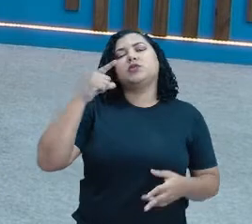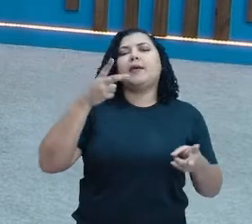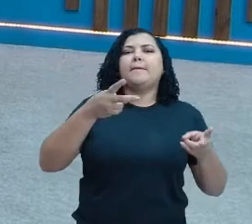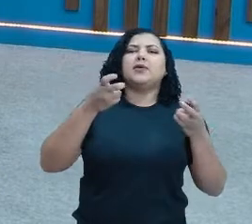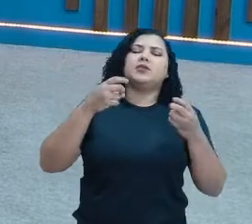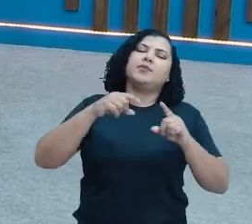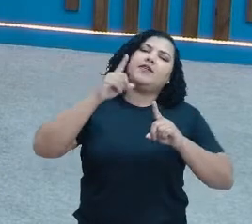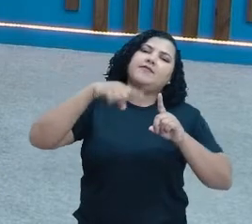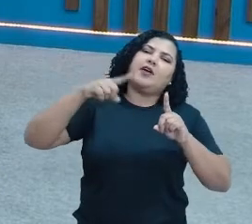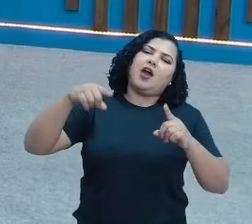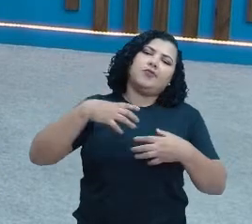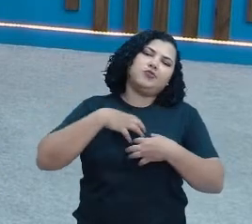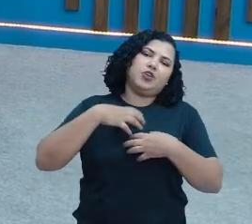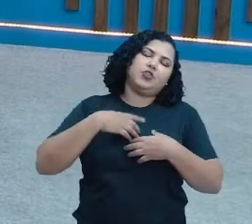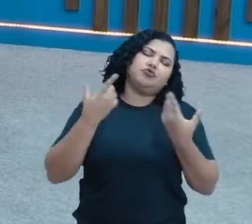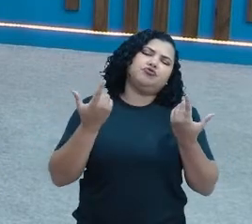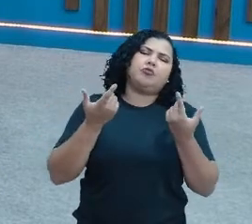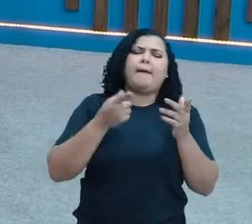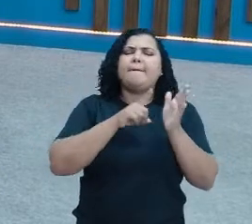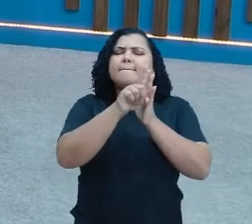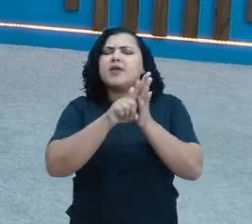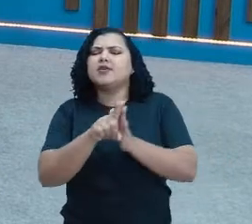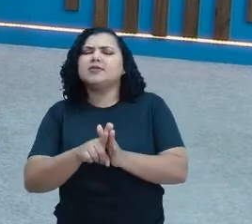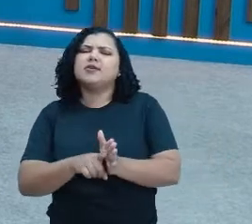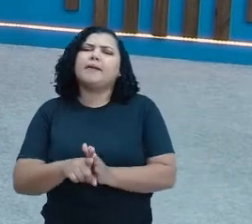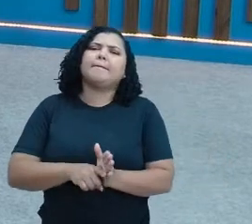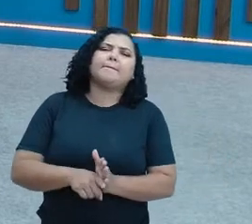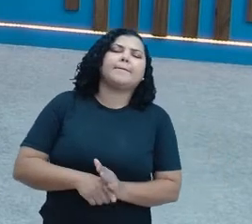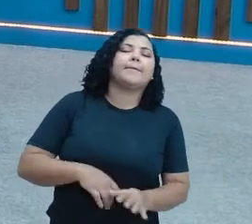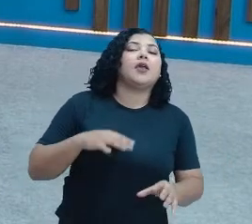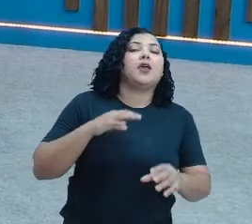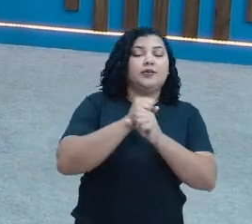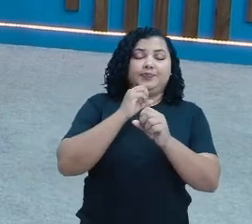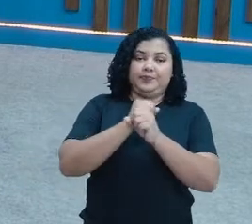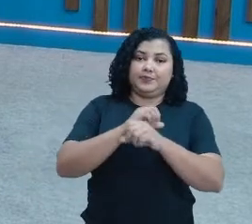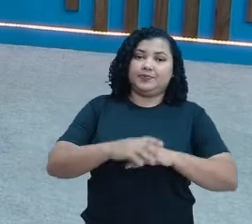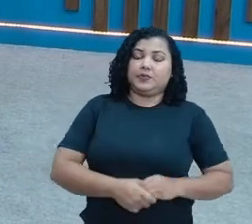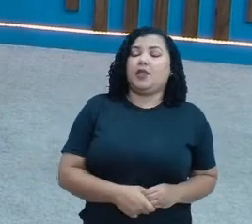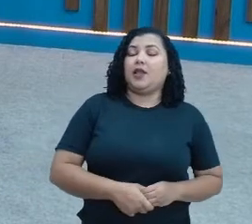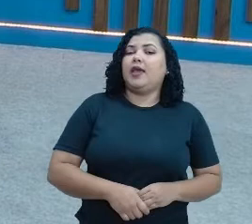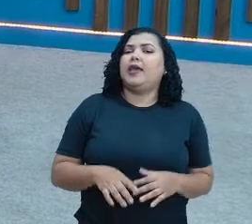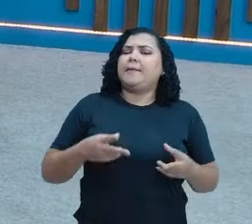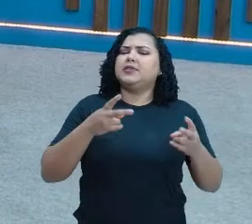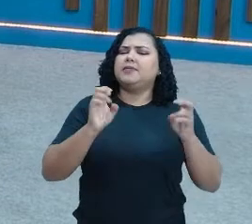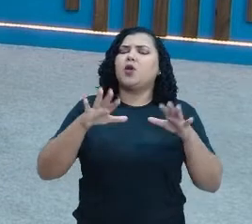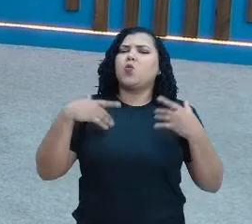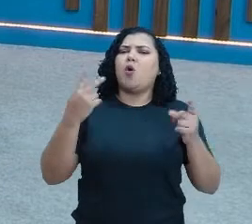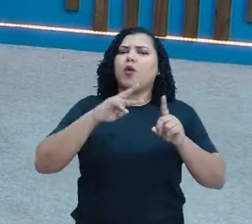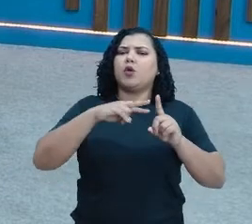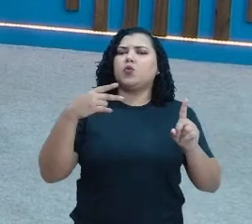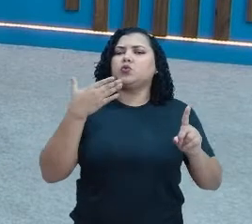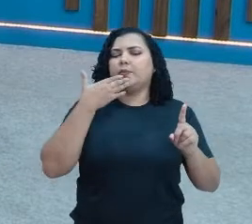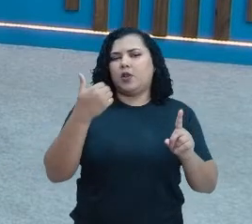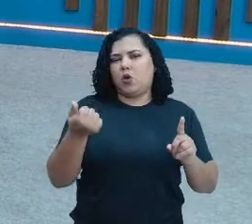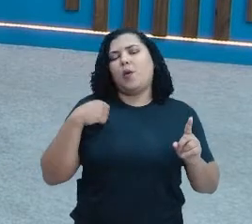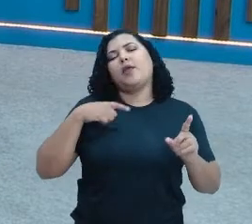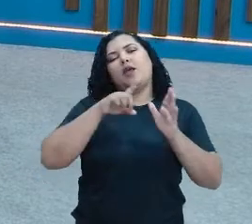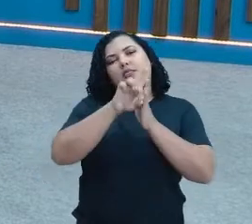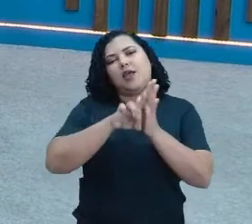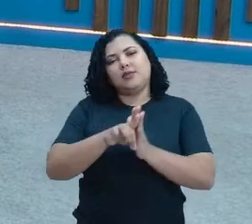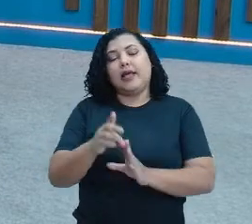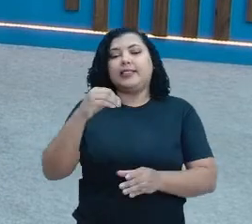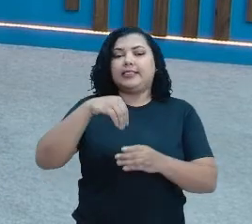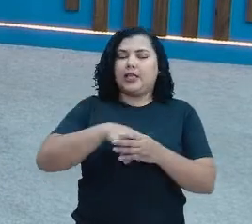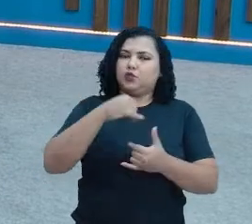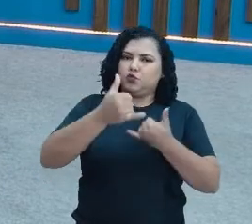perceber várias maneiras de criticar, né, de verificar aquela pontuação ali e perceber qual que é a melhor ferramenta para analisar, né. Dentro dos